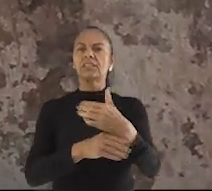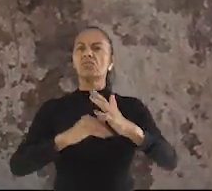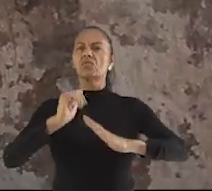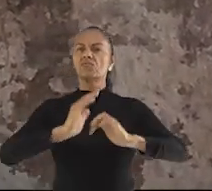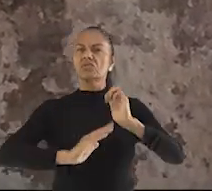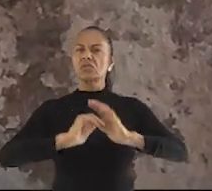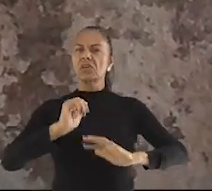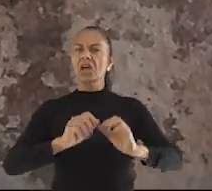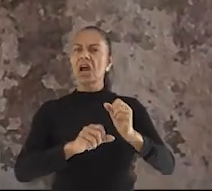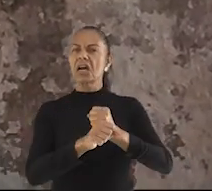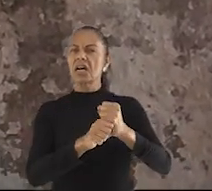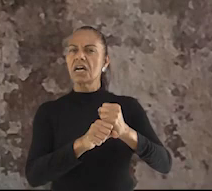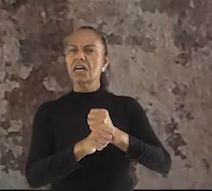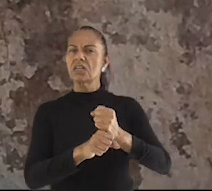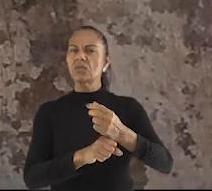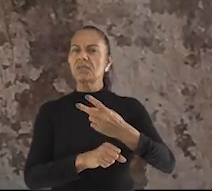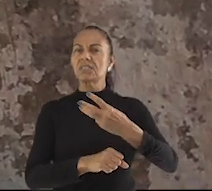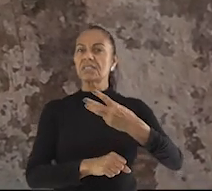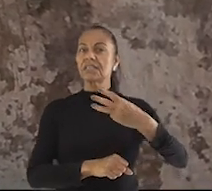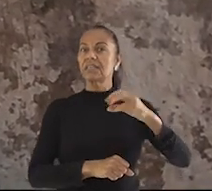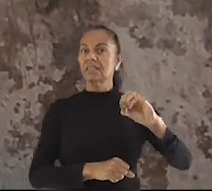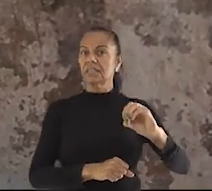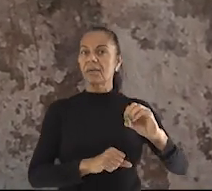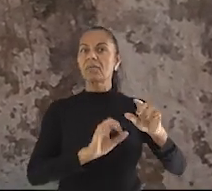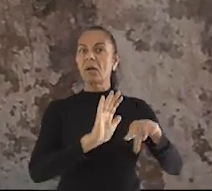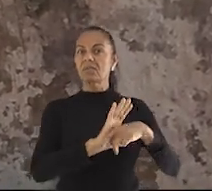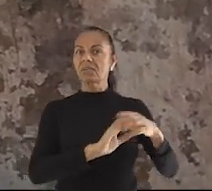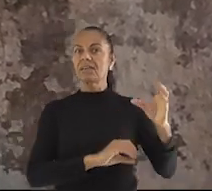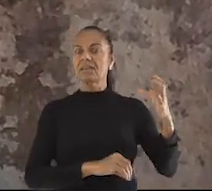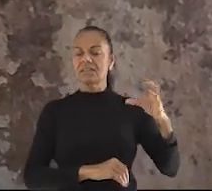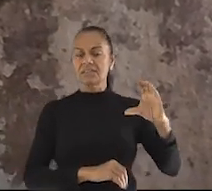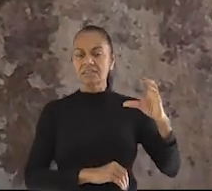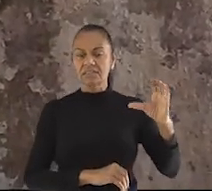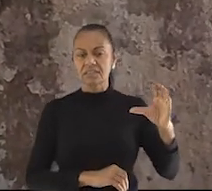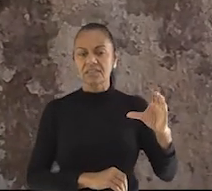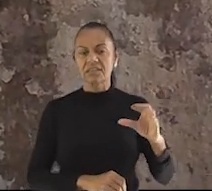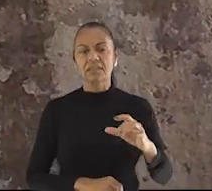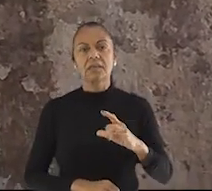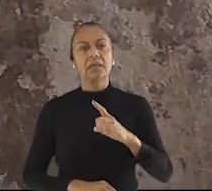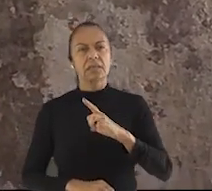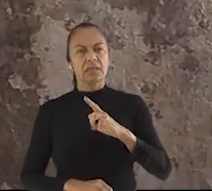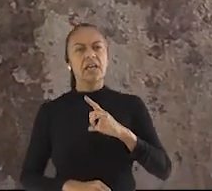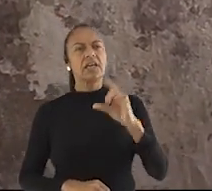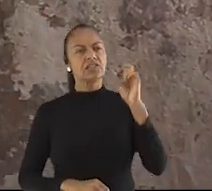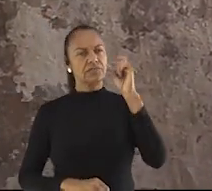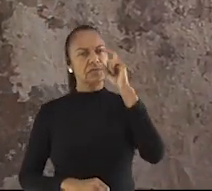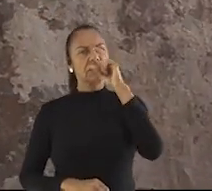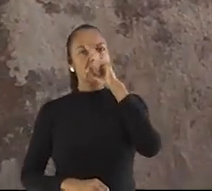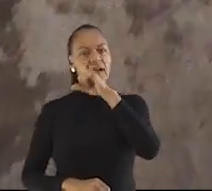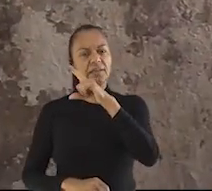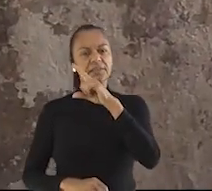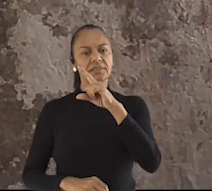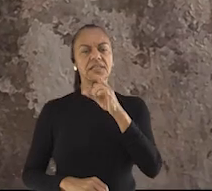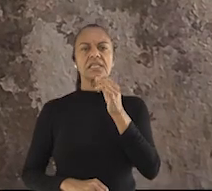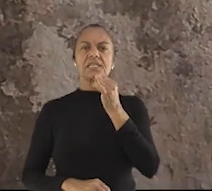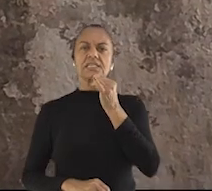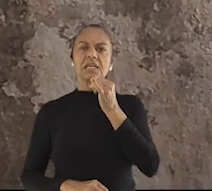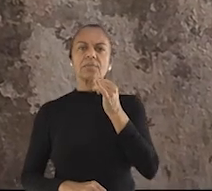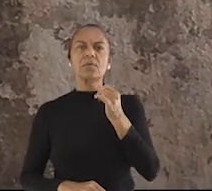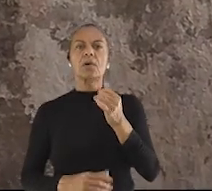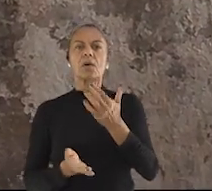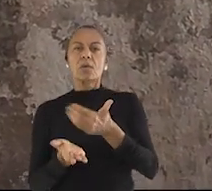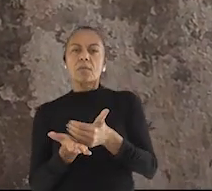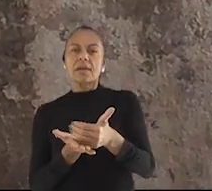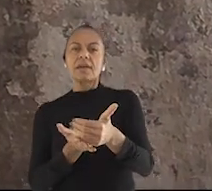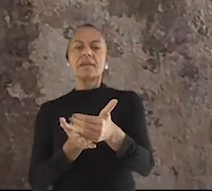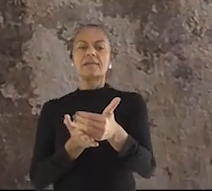desses 30 anos, tiveram algumas dificuldades. Por exemplo, quando a gente começa uma profissão que é minha, que a